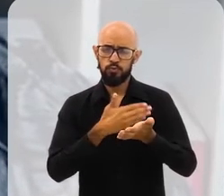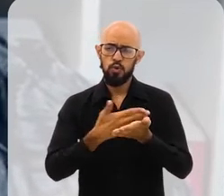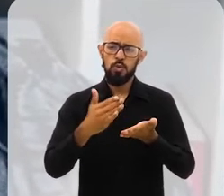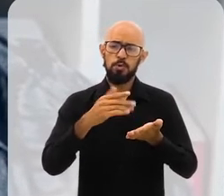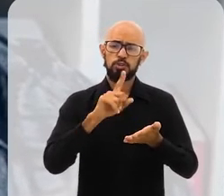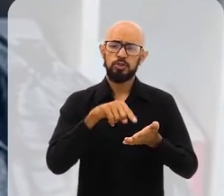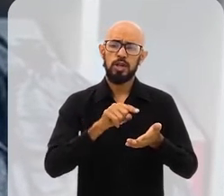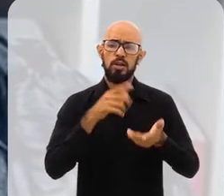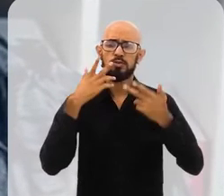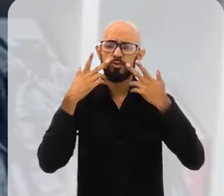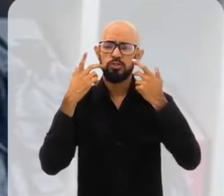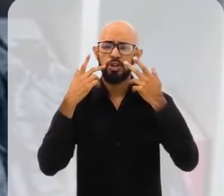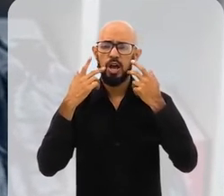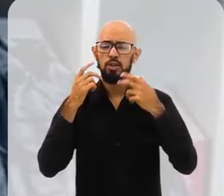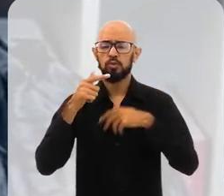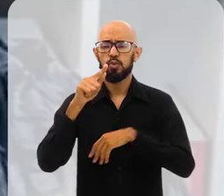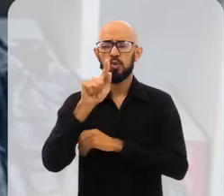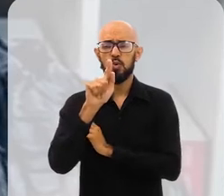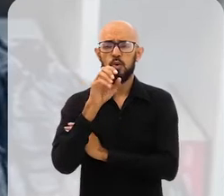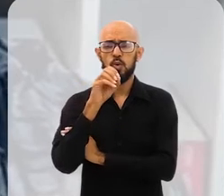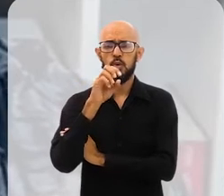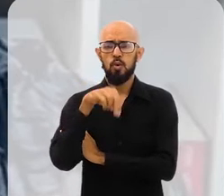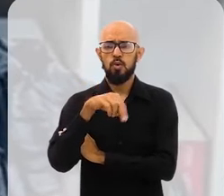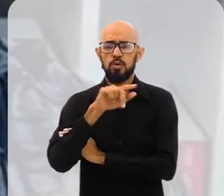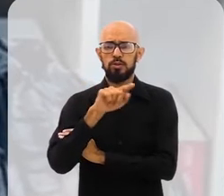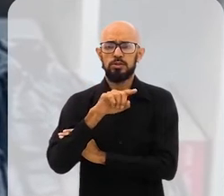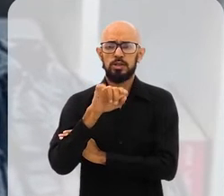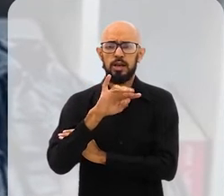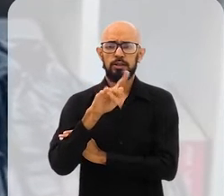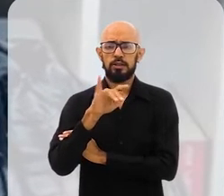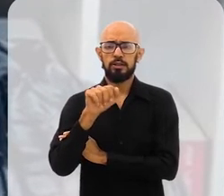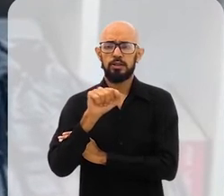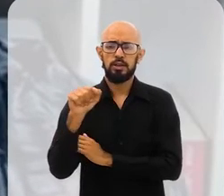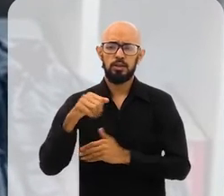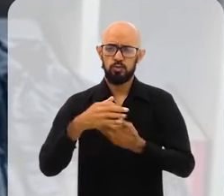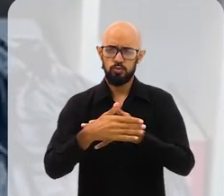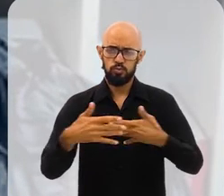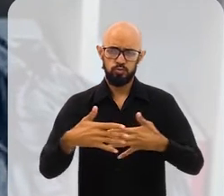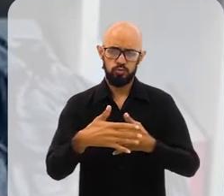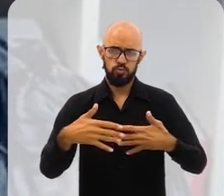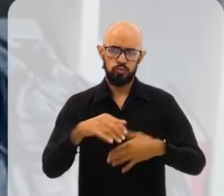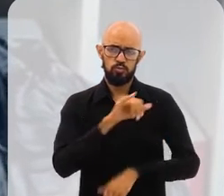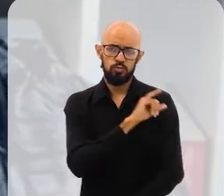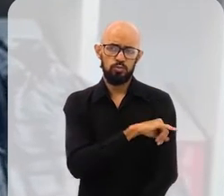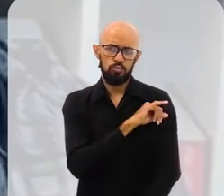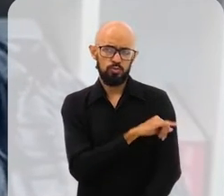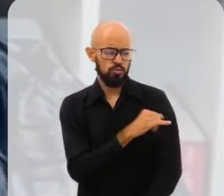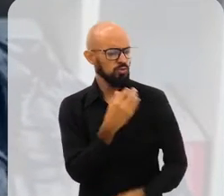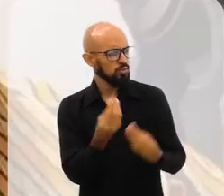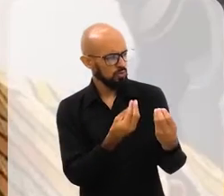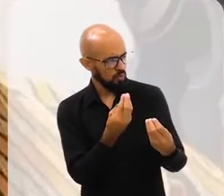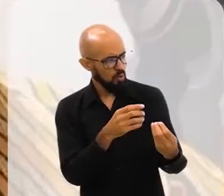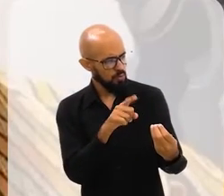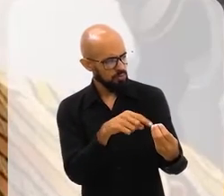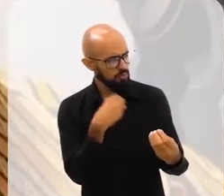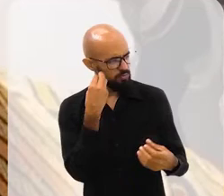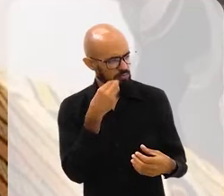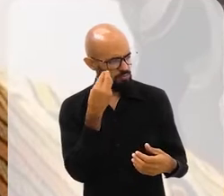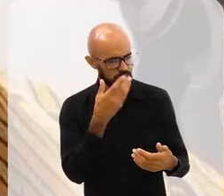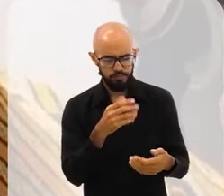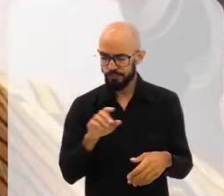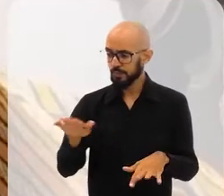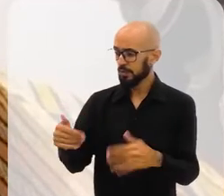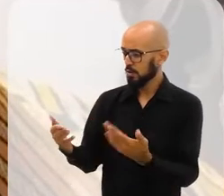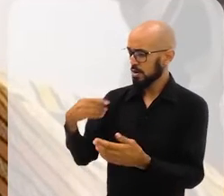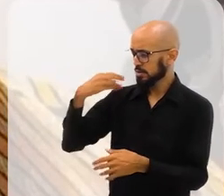que esse início teria sido do teatro Gonzaguinha no centro do Rio como é que foi isso toda pra gente é